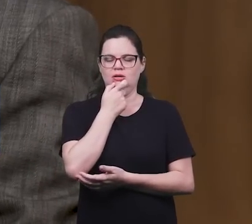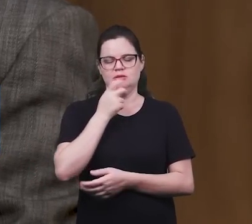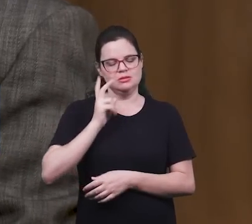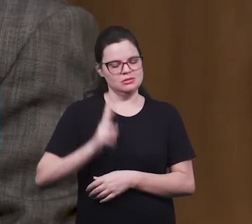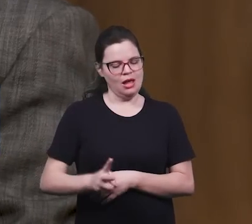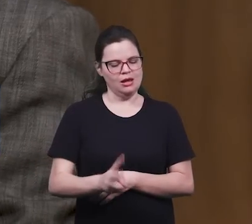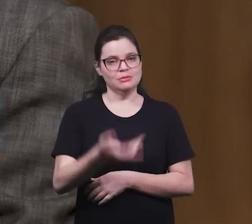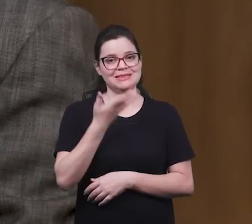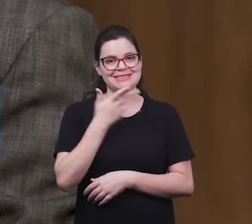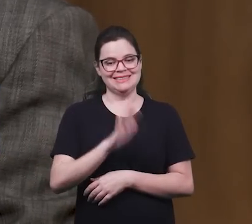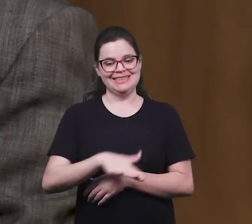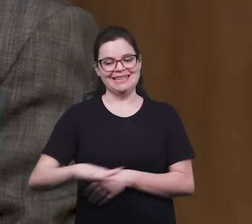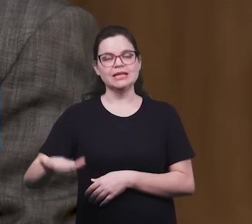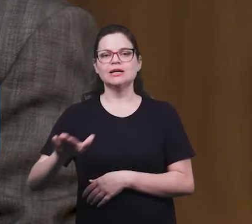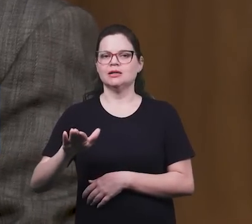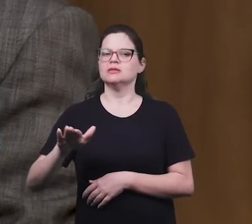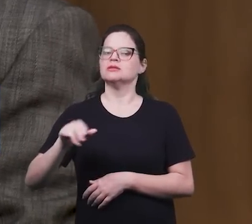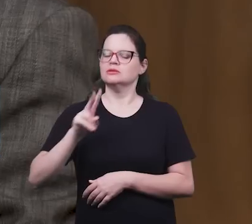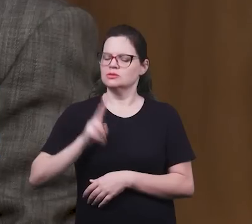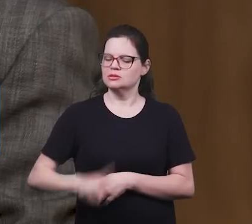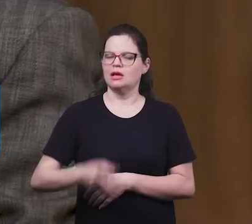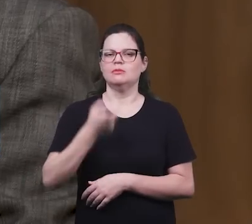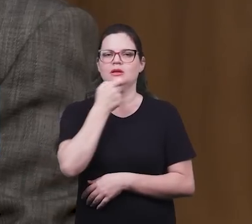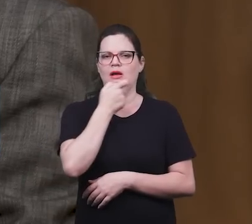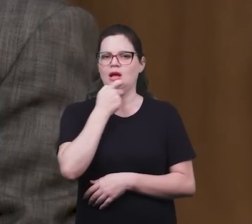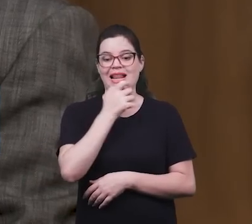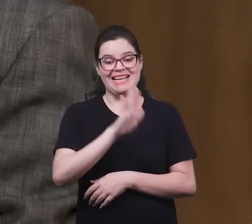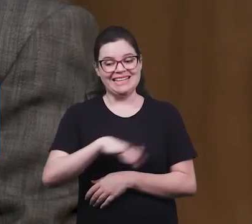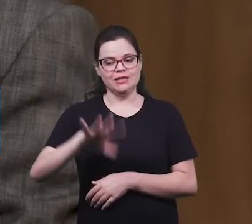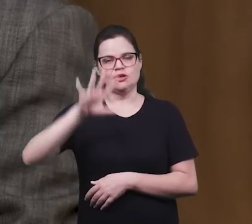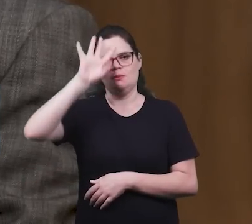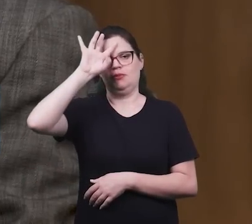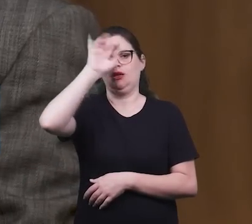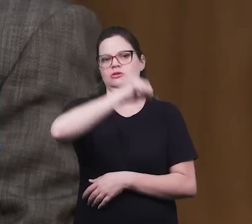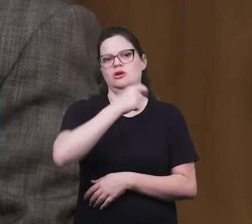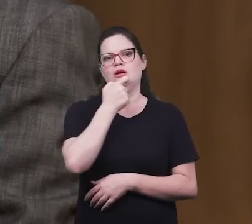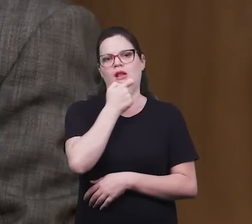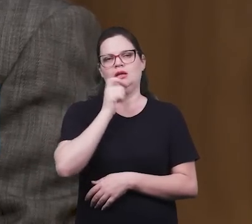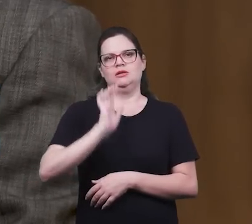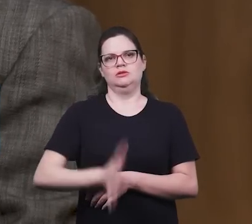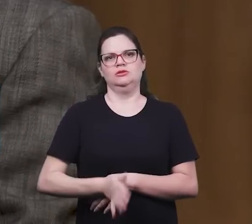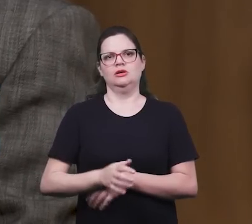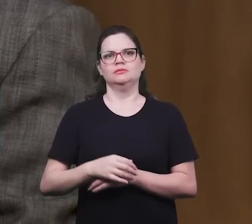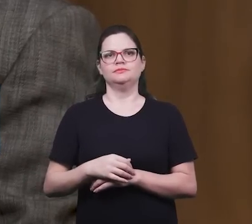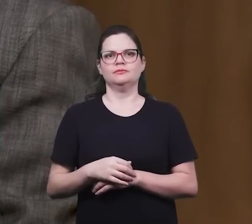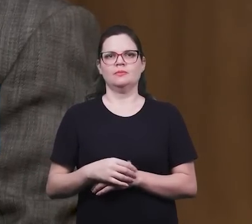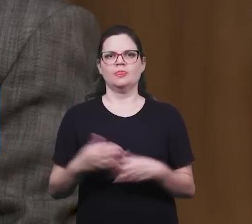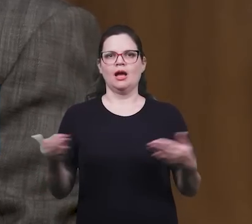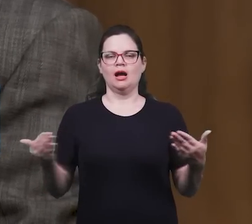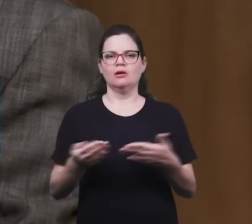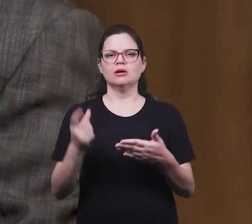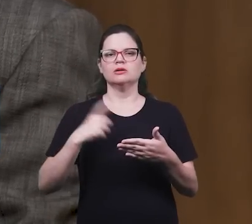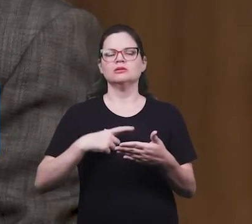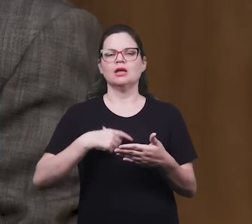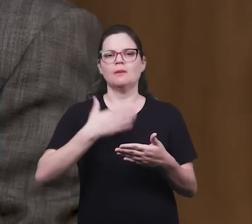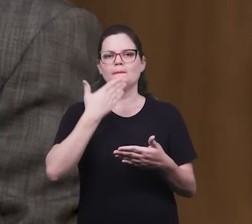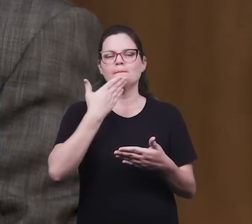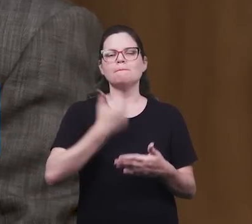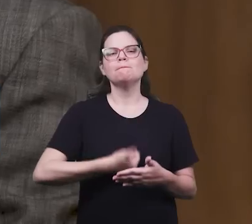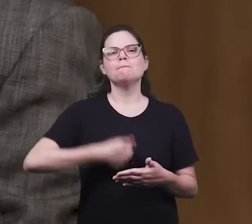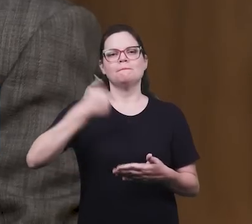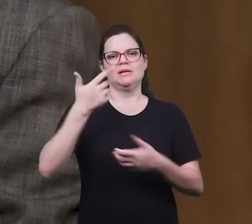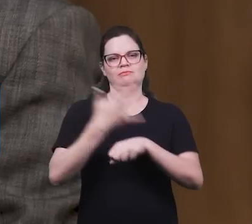eu uso falar inglês e eu uso inglês. Ultimamente até eu tenho aperfeiçoado muito o